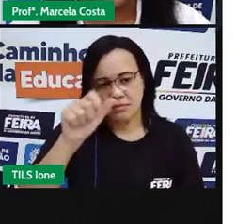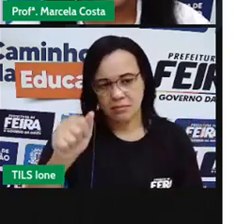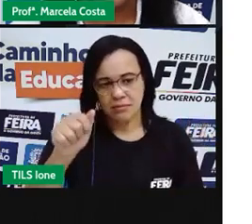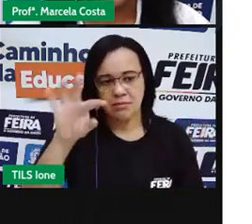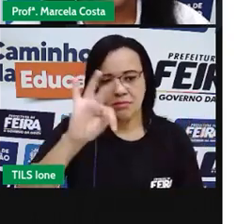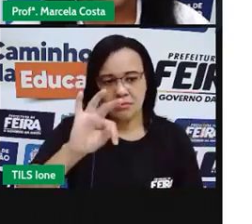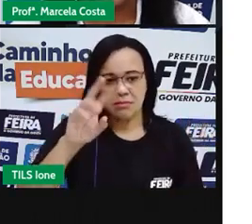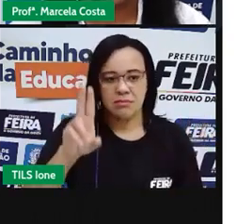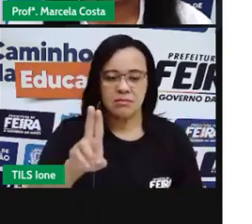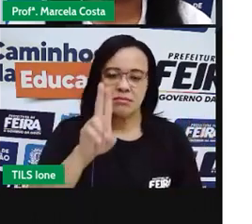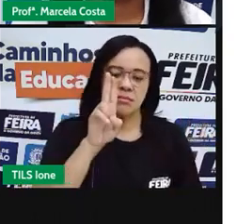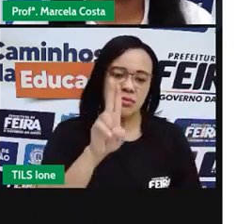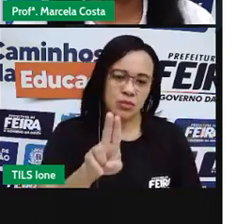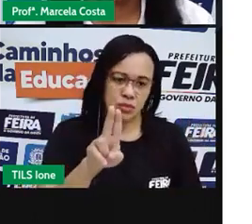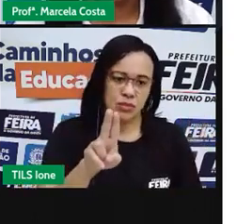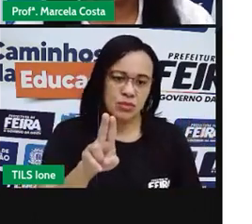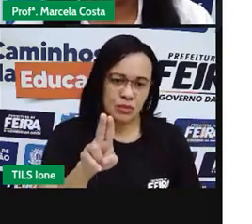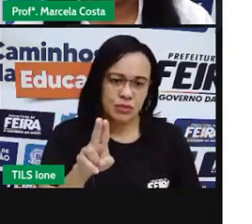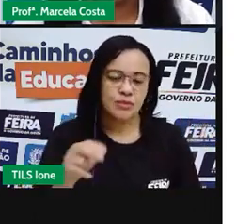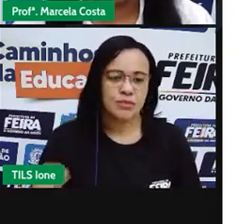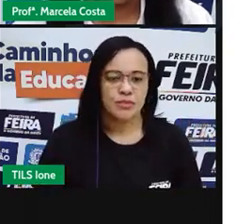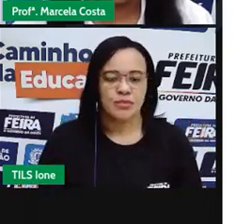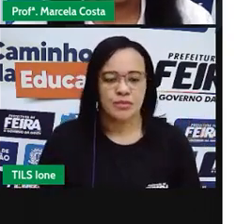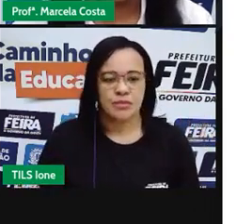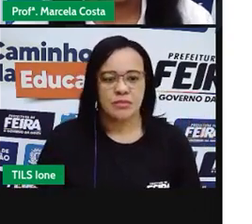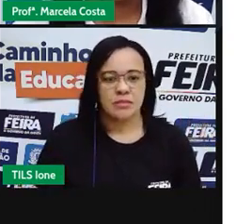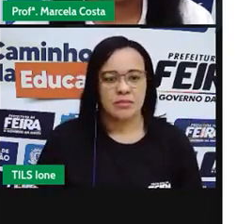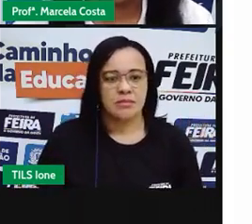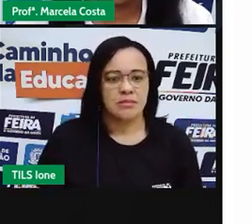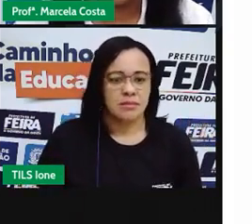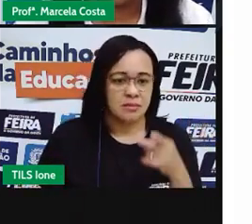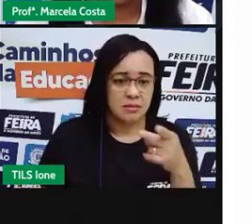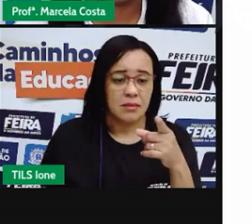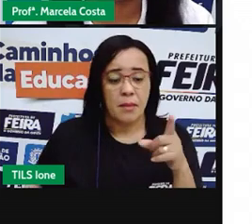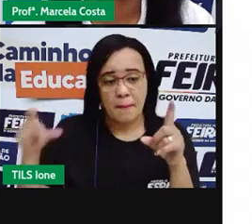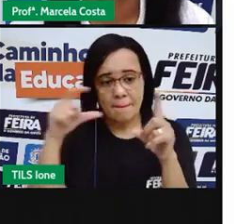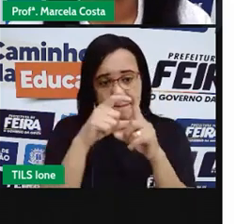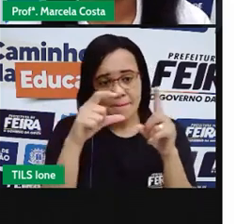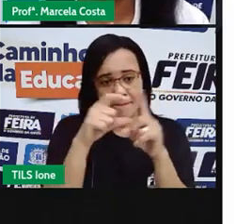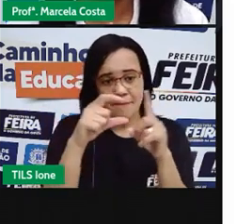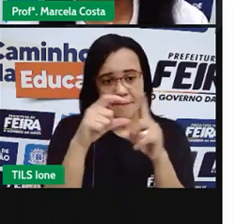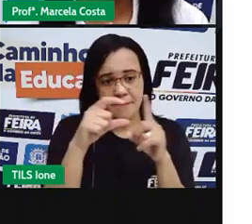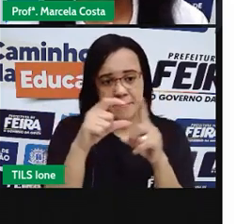Tatu. Então, você vê que nessa palavra